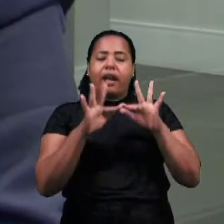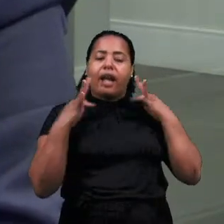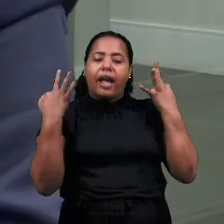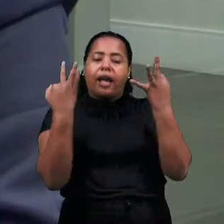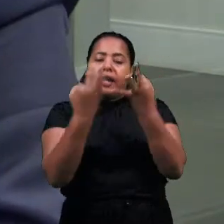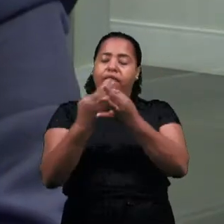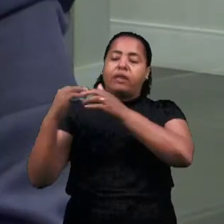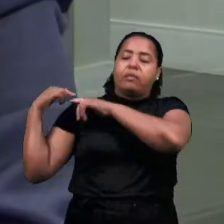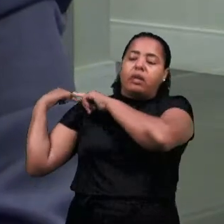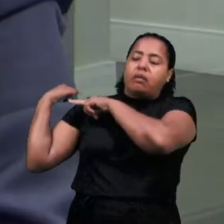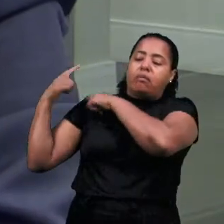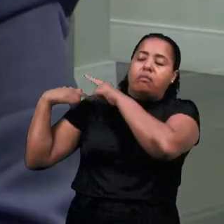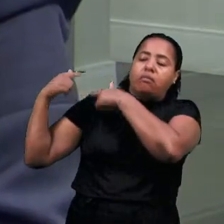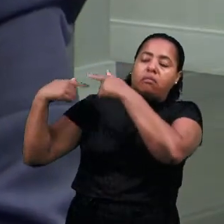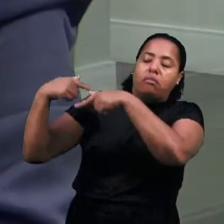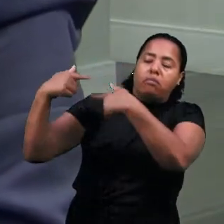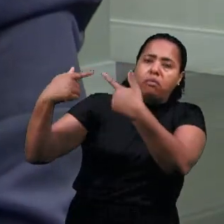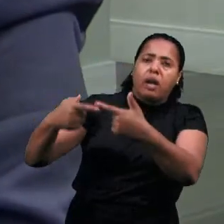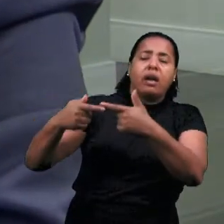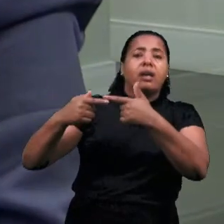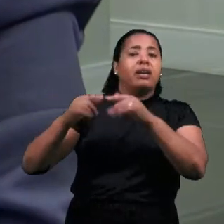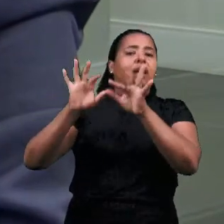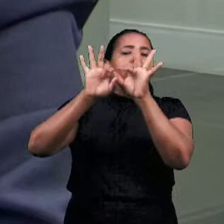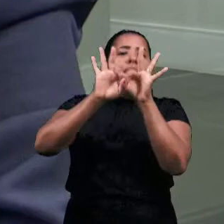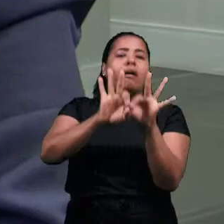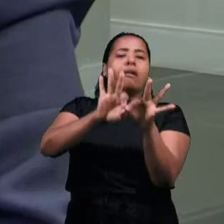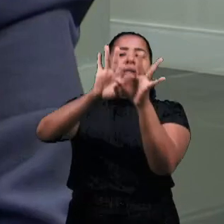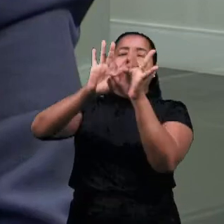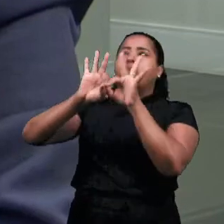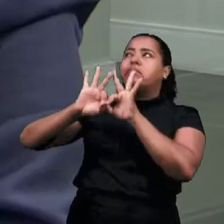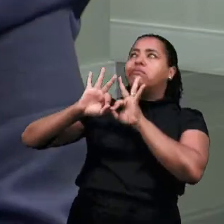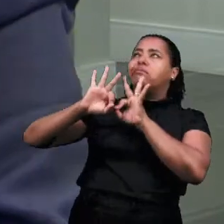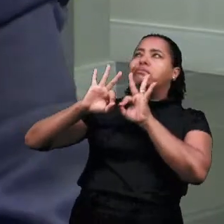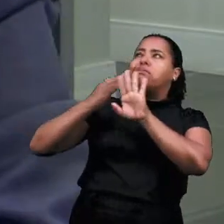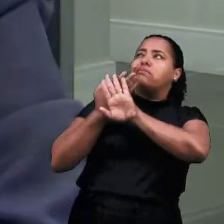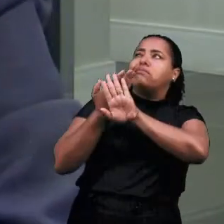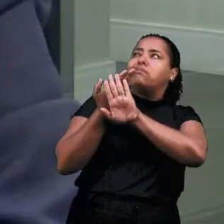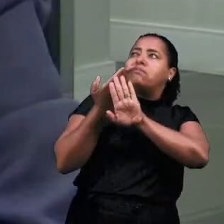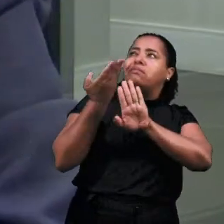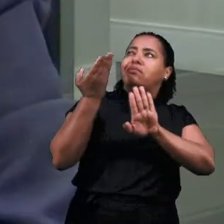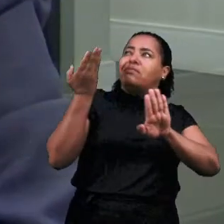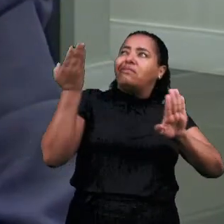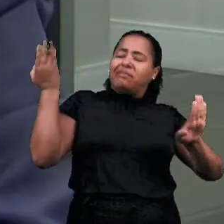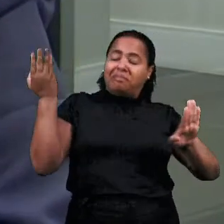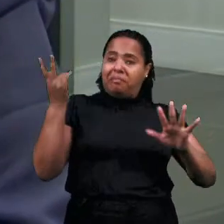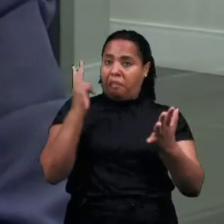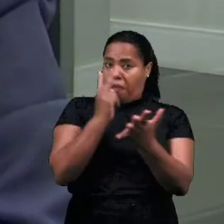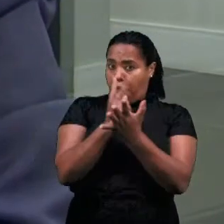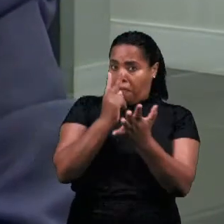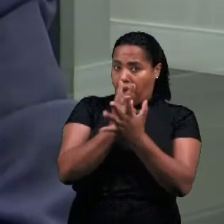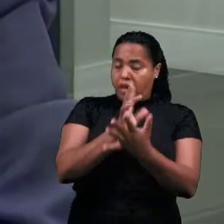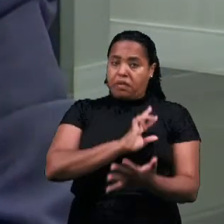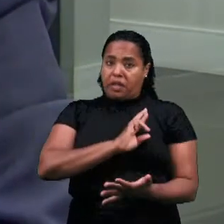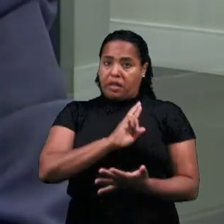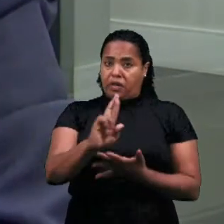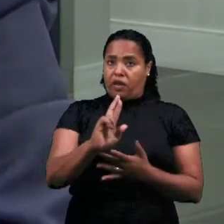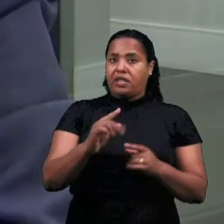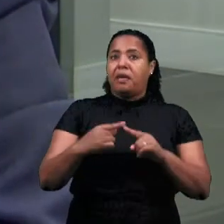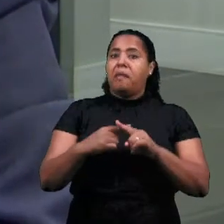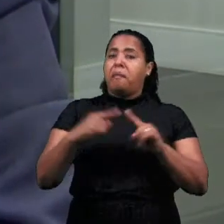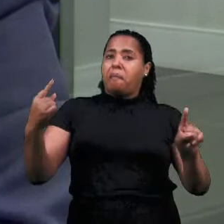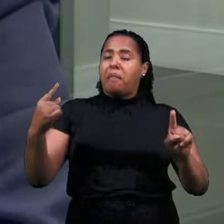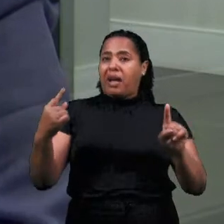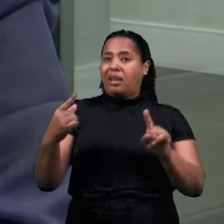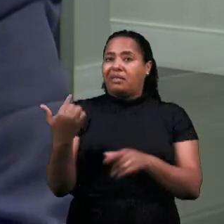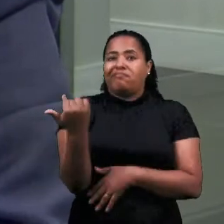venho era muito distante de Deus, apesar de ser religiosa. Mas efetivamente